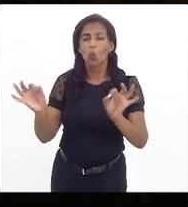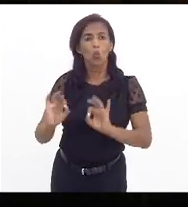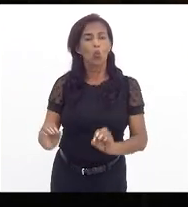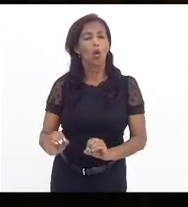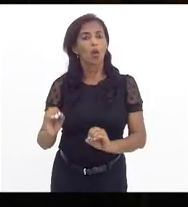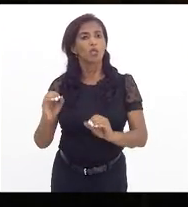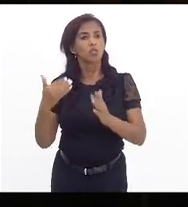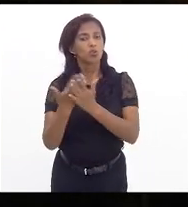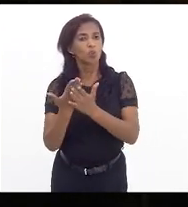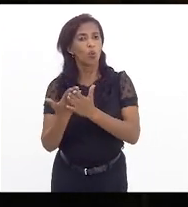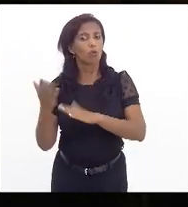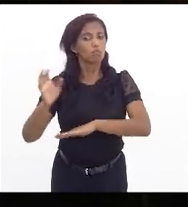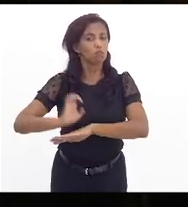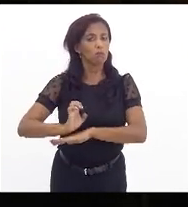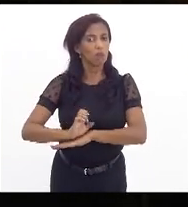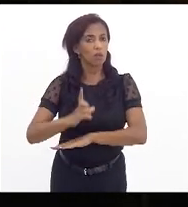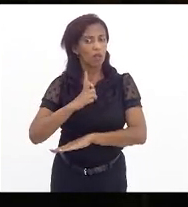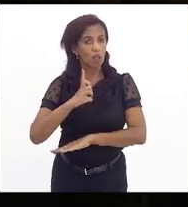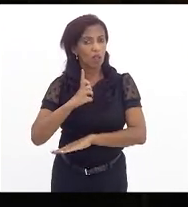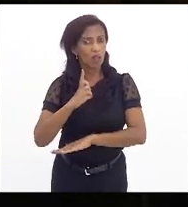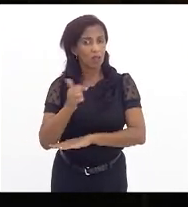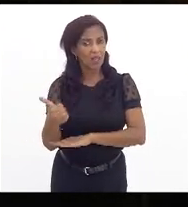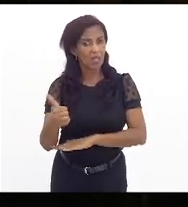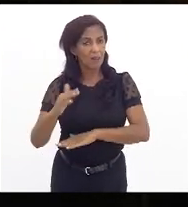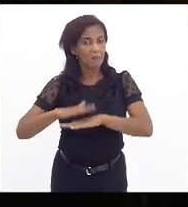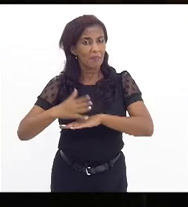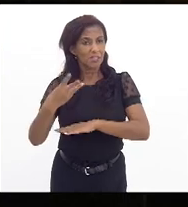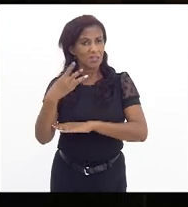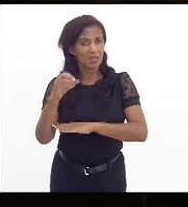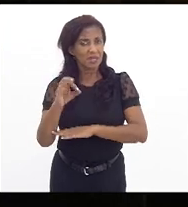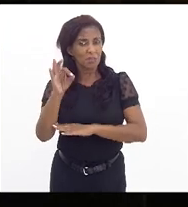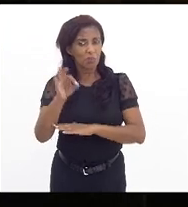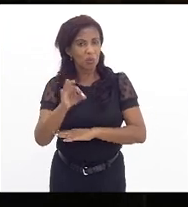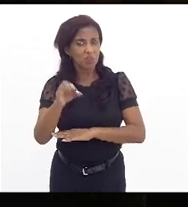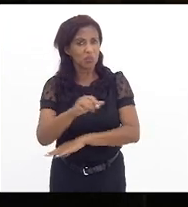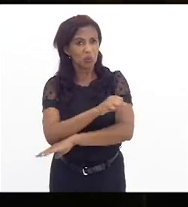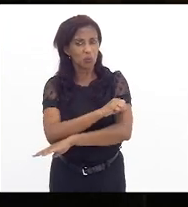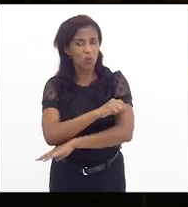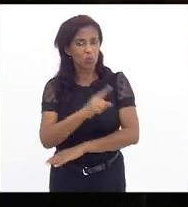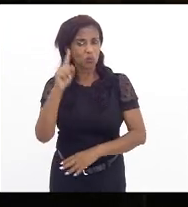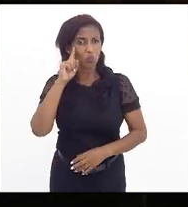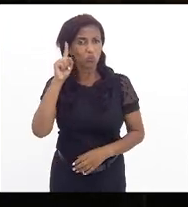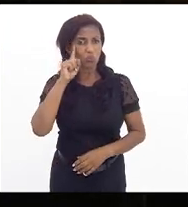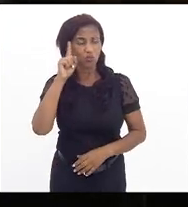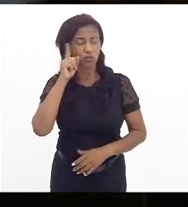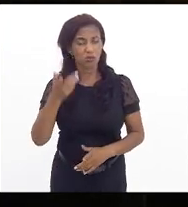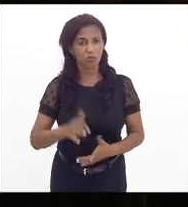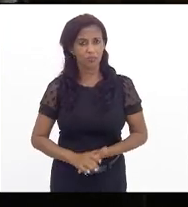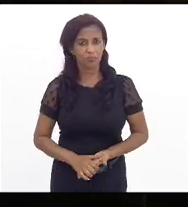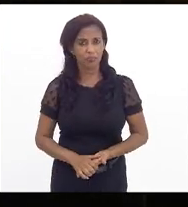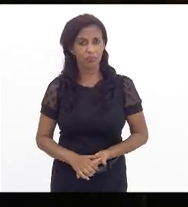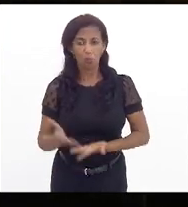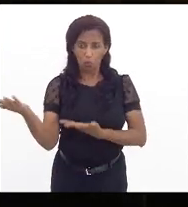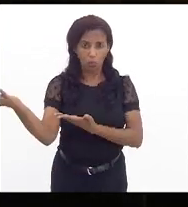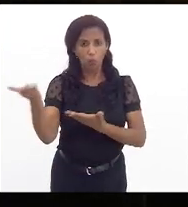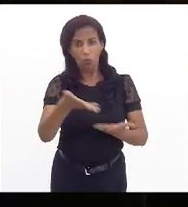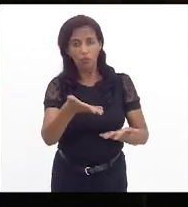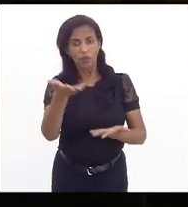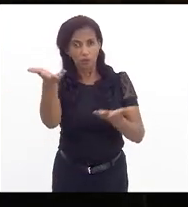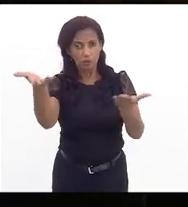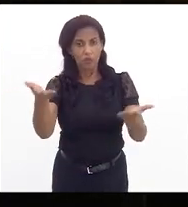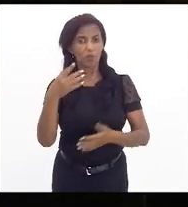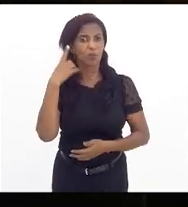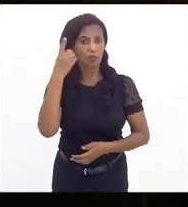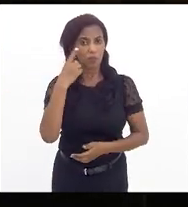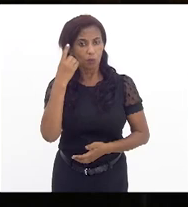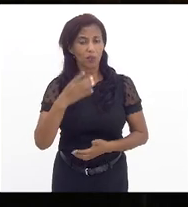nesse Estado que tenha frequência de mais de 30% dos estudantes por dia. Convido os senhores